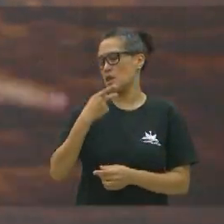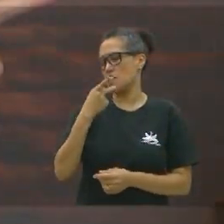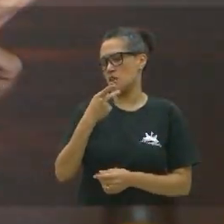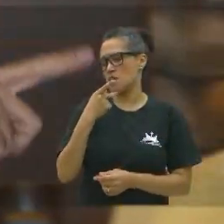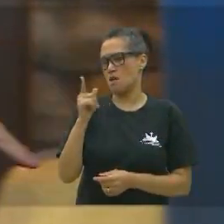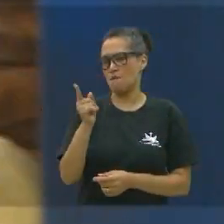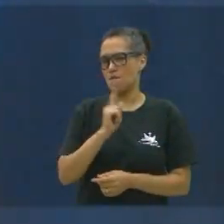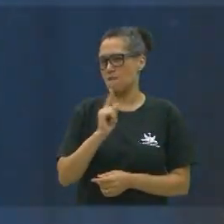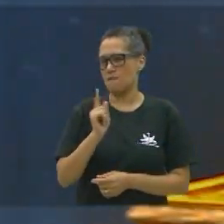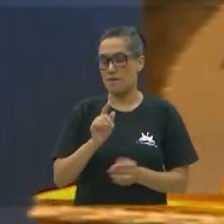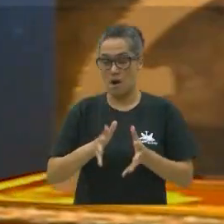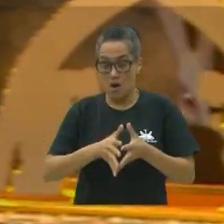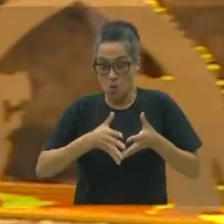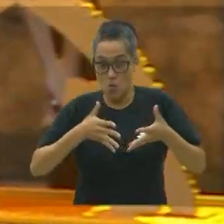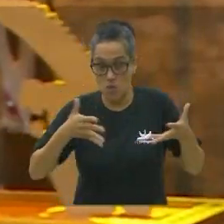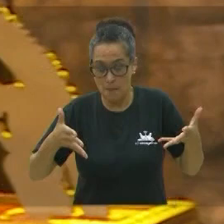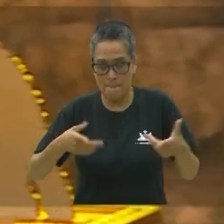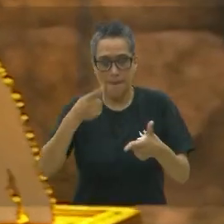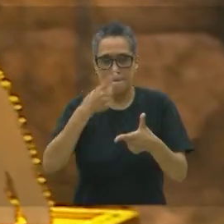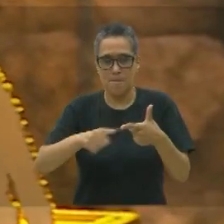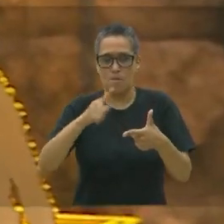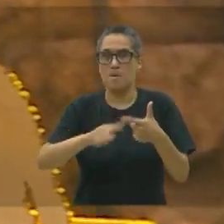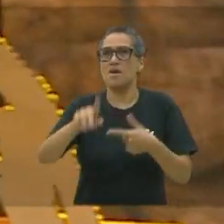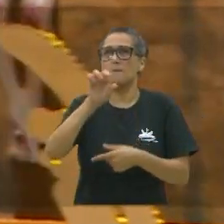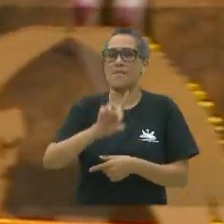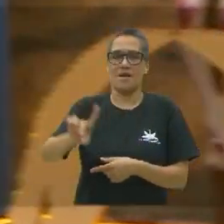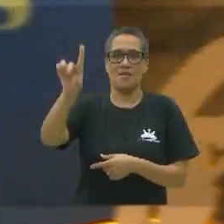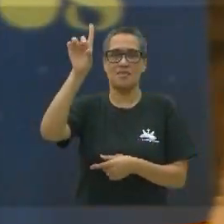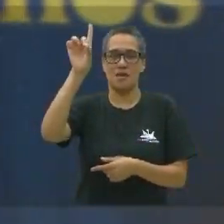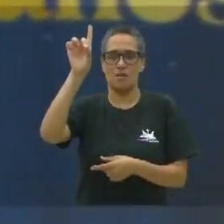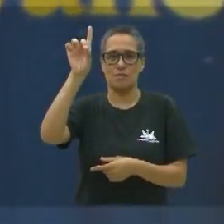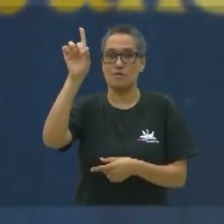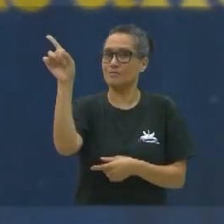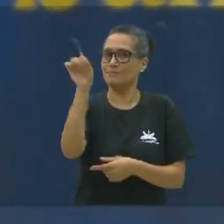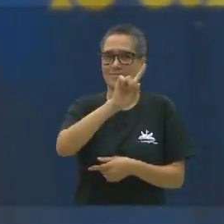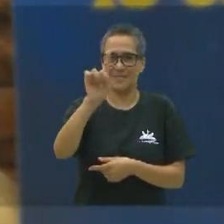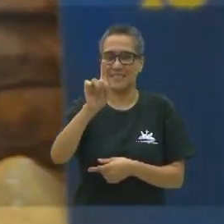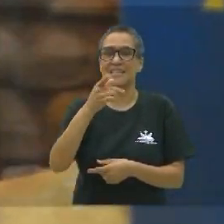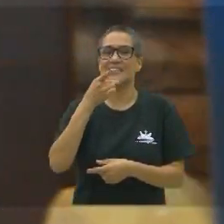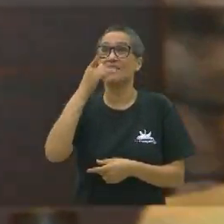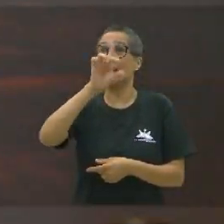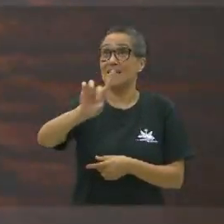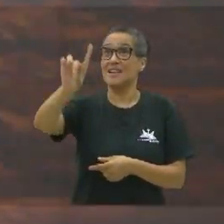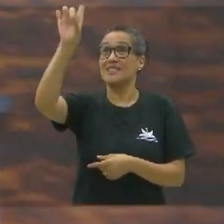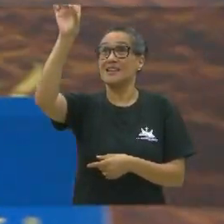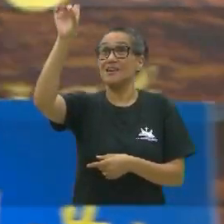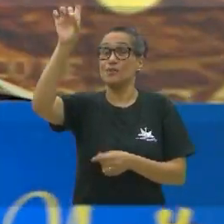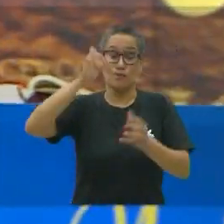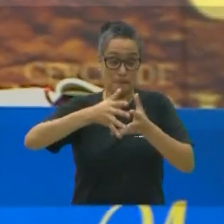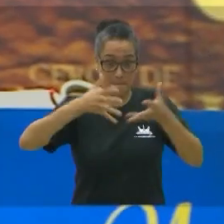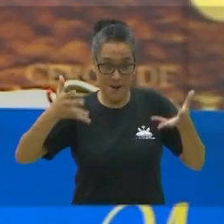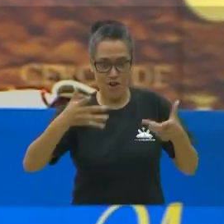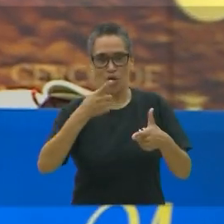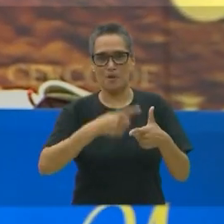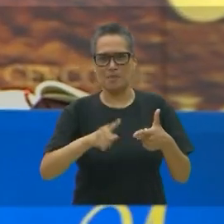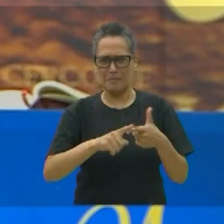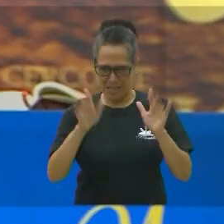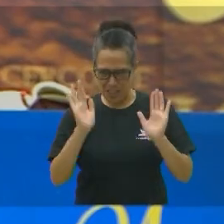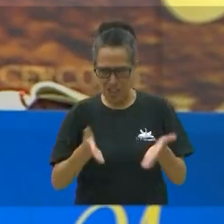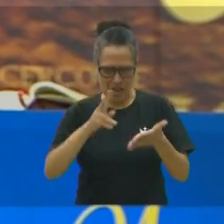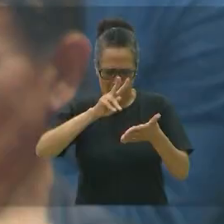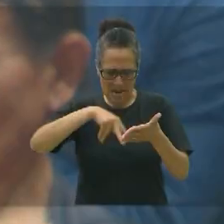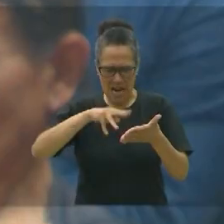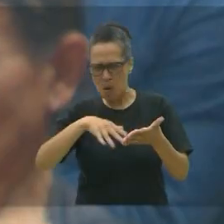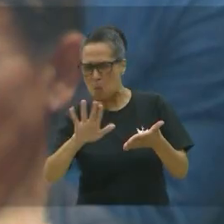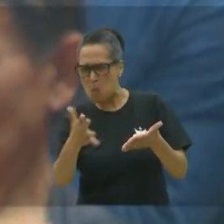do seu problema para Deus, fale o tamanho de Deus para os seus problemas. Não é uma coisa assim? Já leu alguma coisa